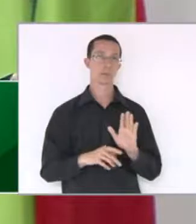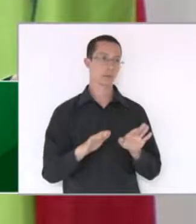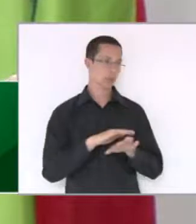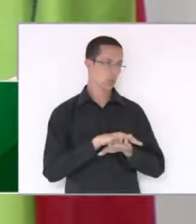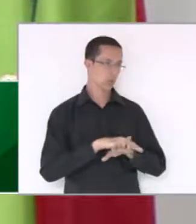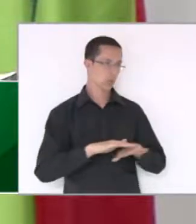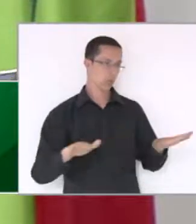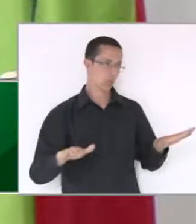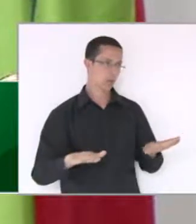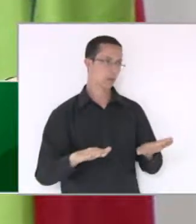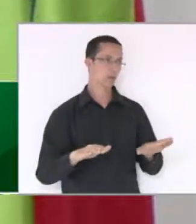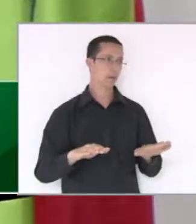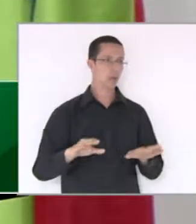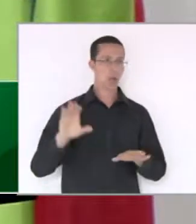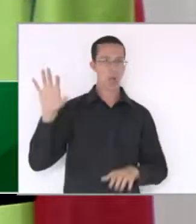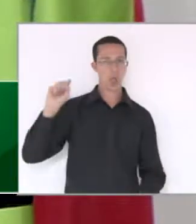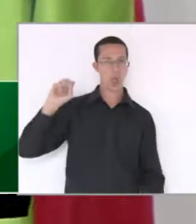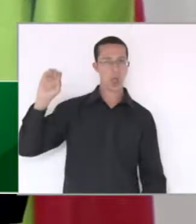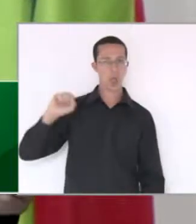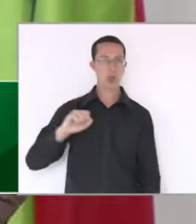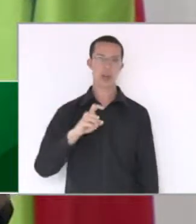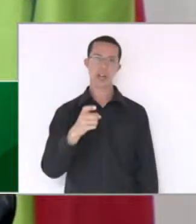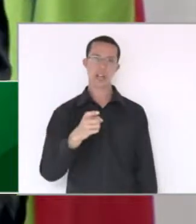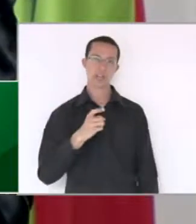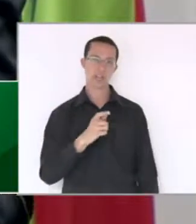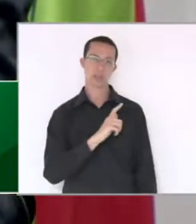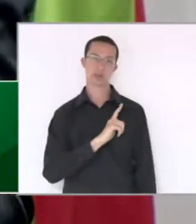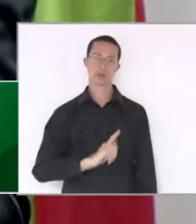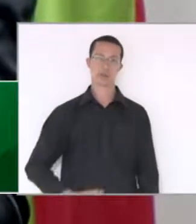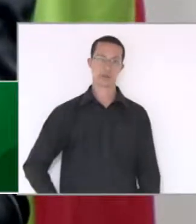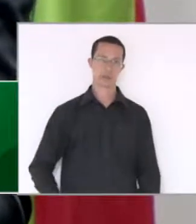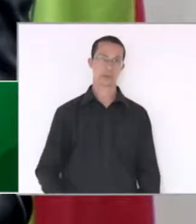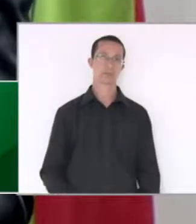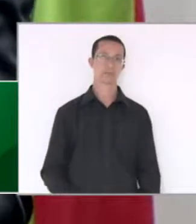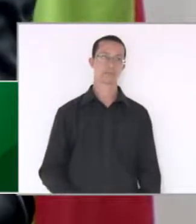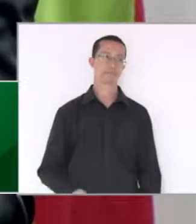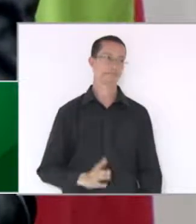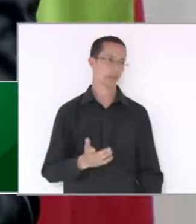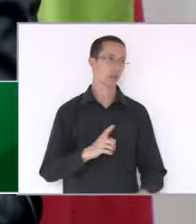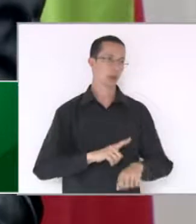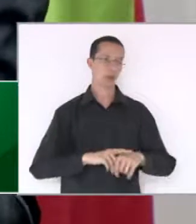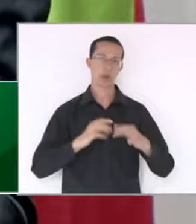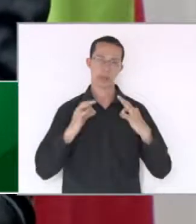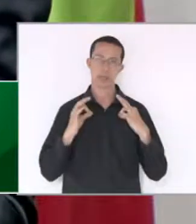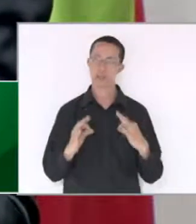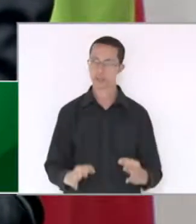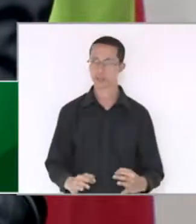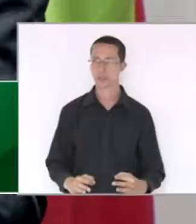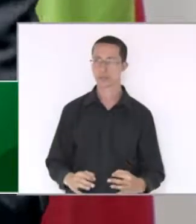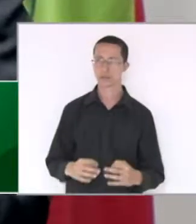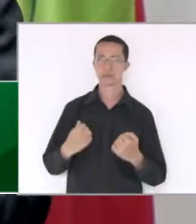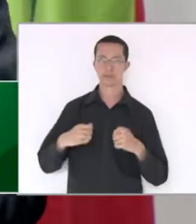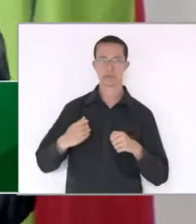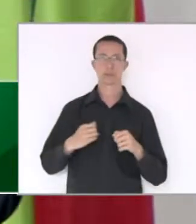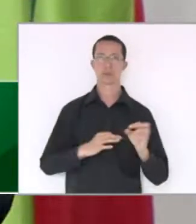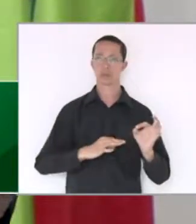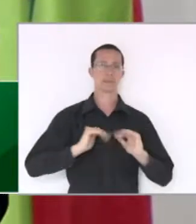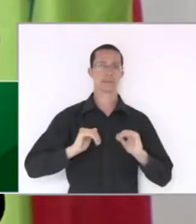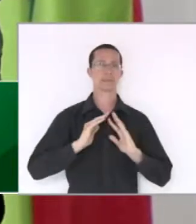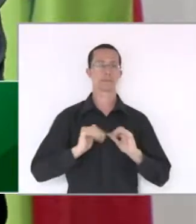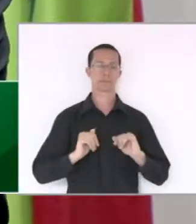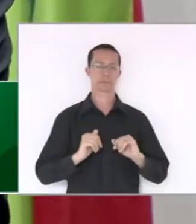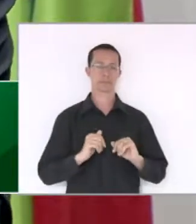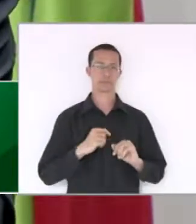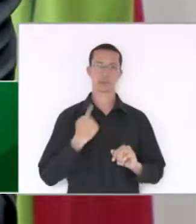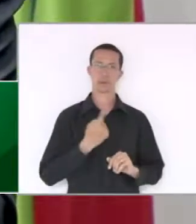de ex-governadores. Eu acho que já não é sem tempo, nós temos que resolver essa questão,